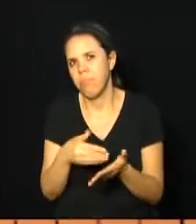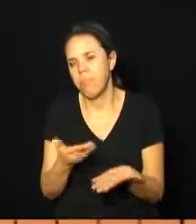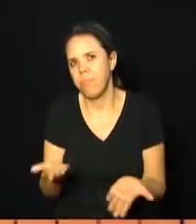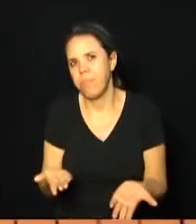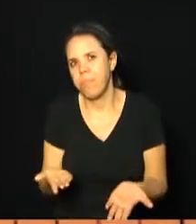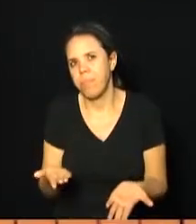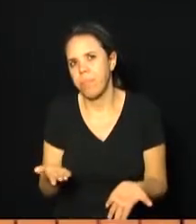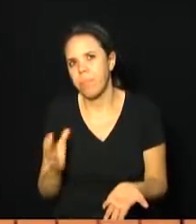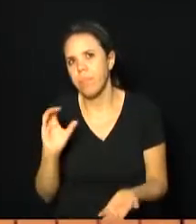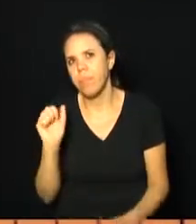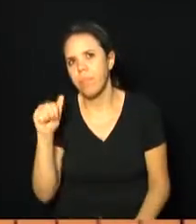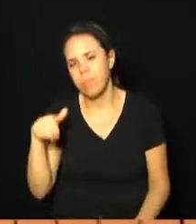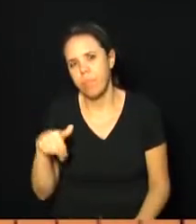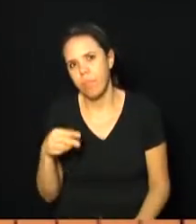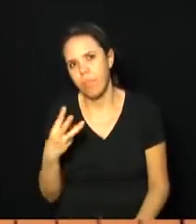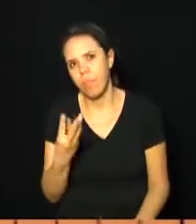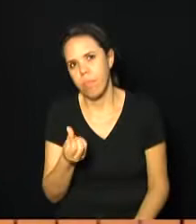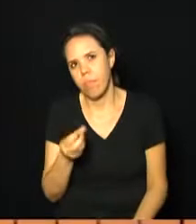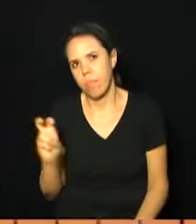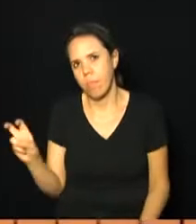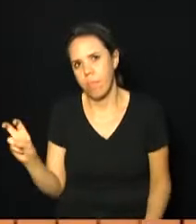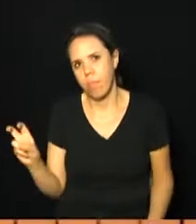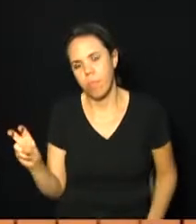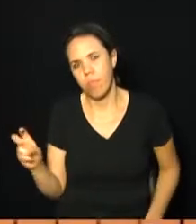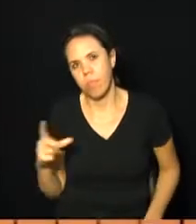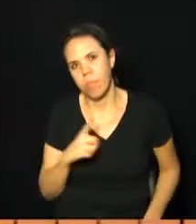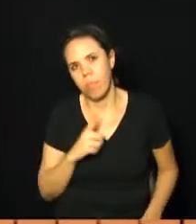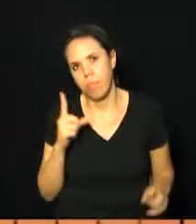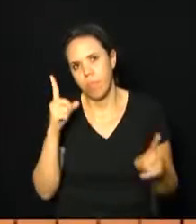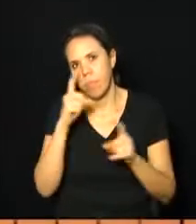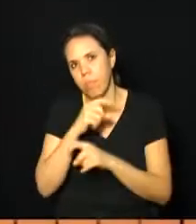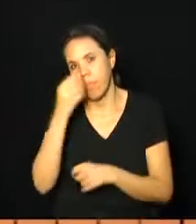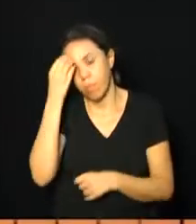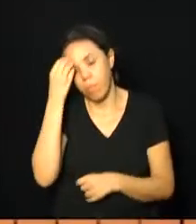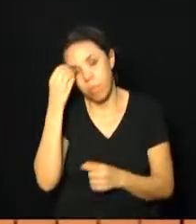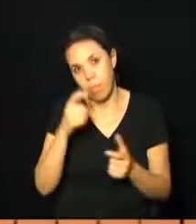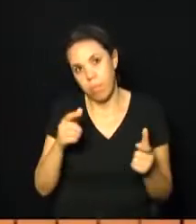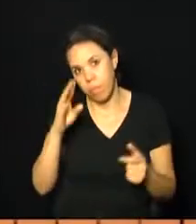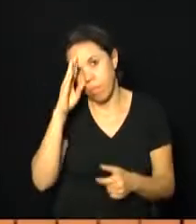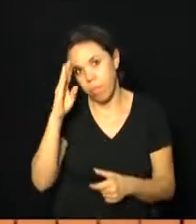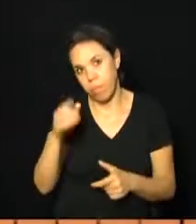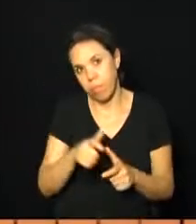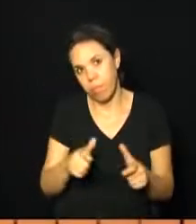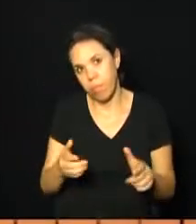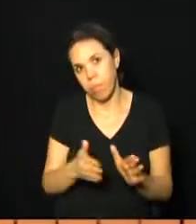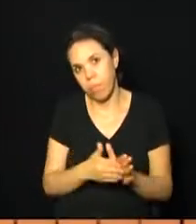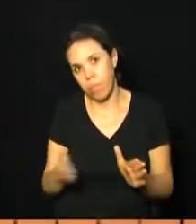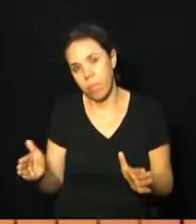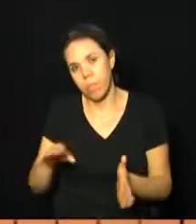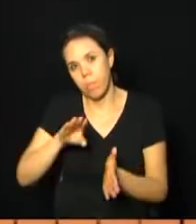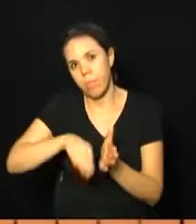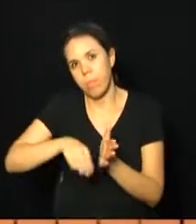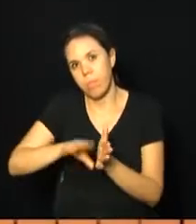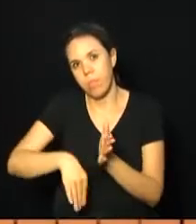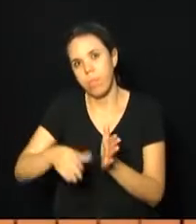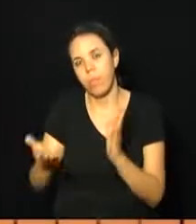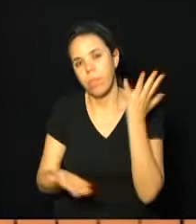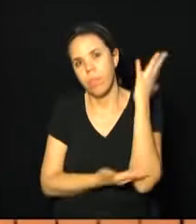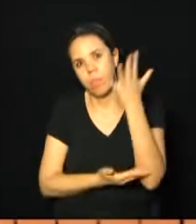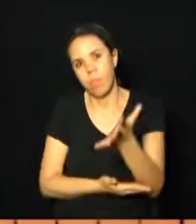Já na CAN 365, ela já tem uma dificuldade um pouco maior, principalmente nessa época, que é a retirada de